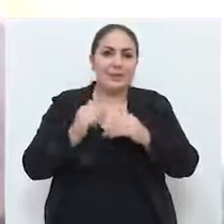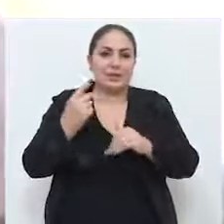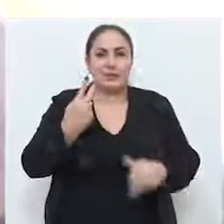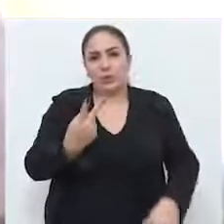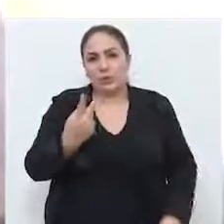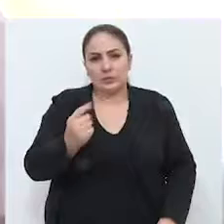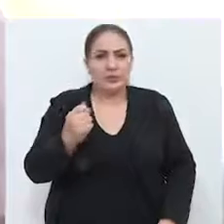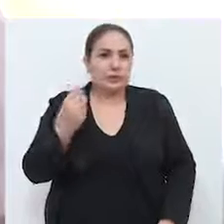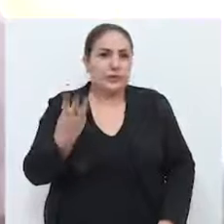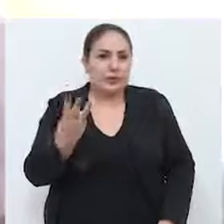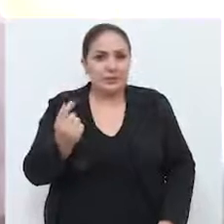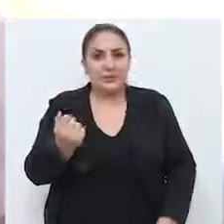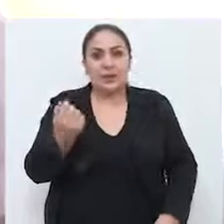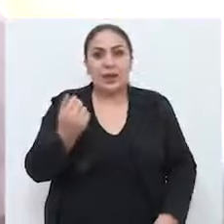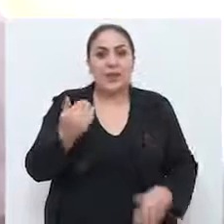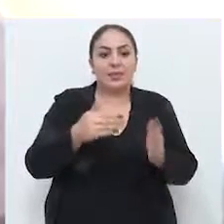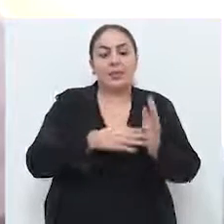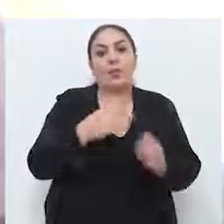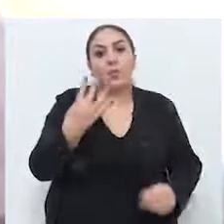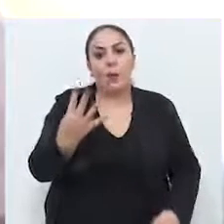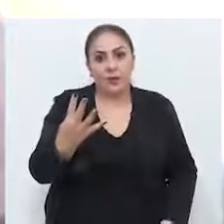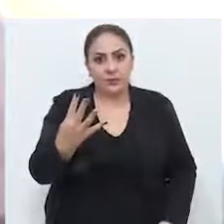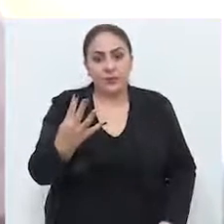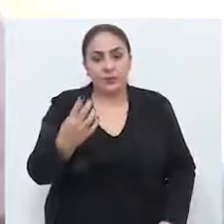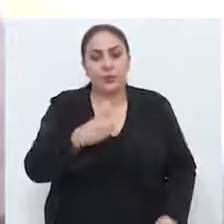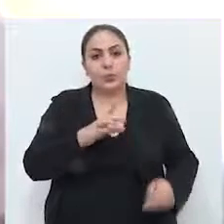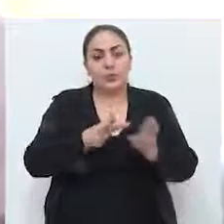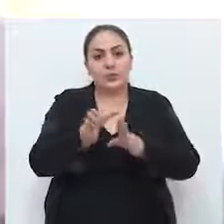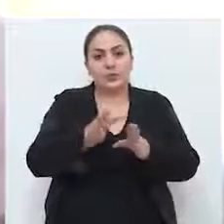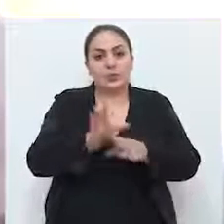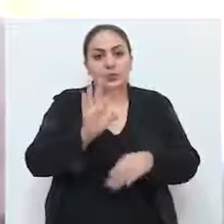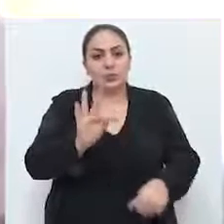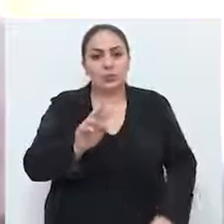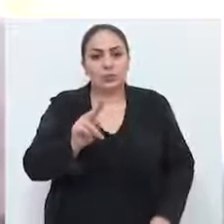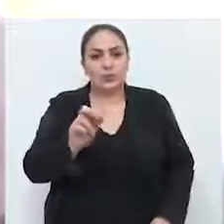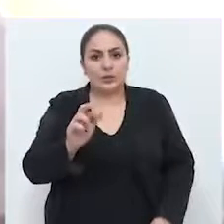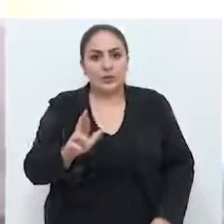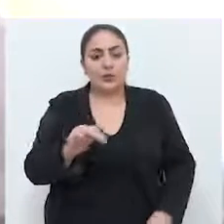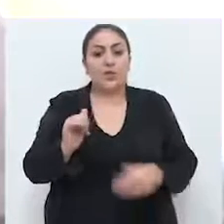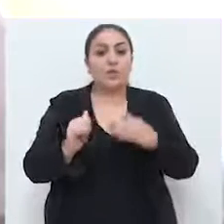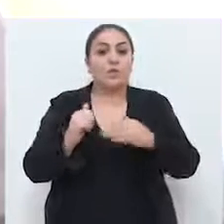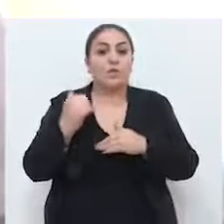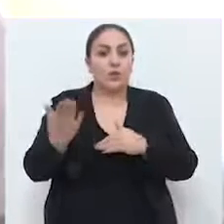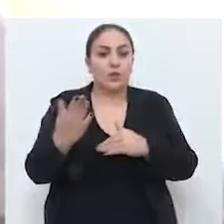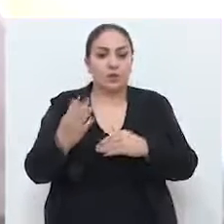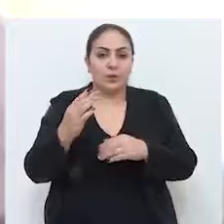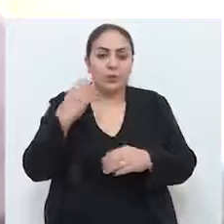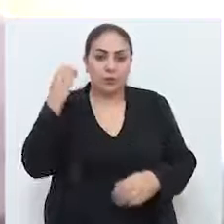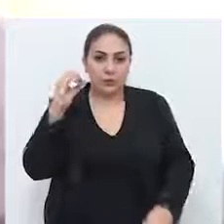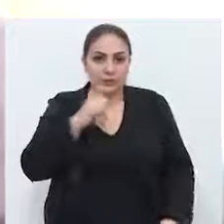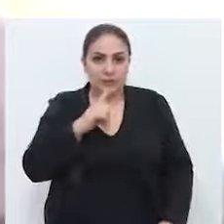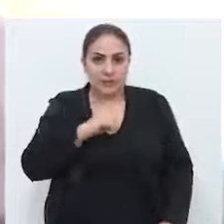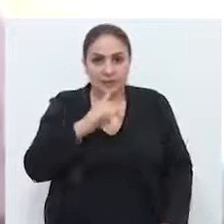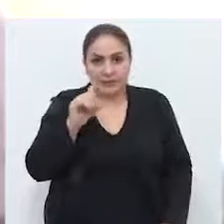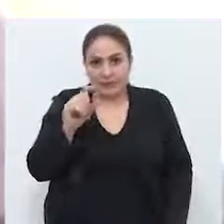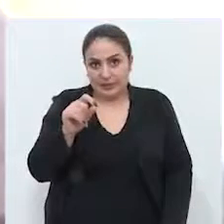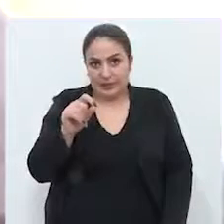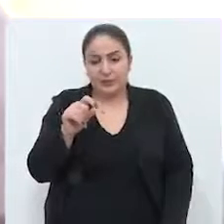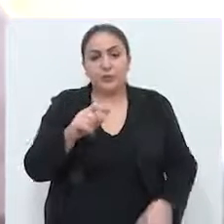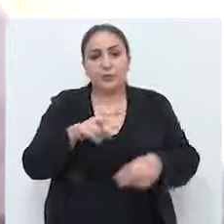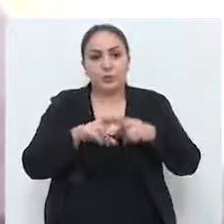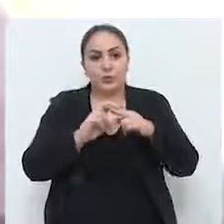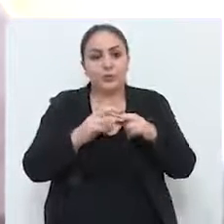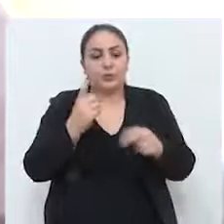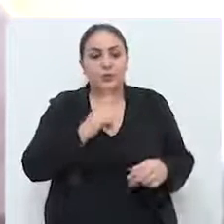do que 2, 3, até 4 conselhos tutelares, fora Porto Alegre que tem 10.